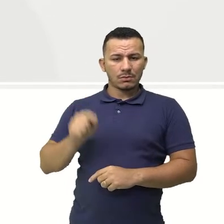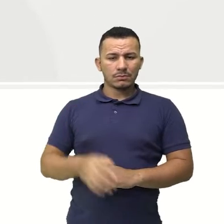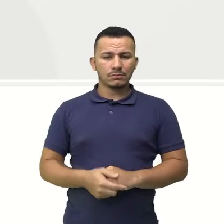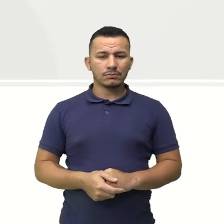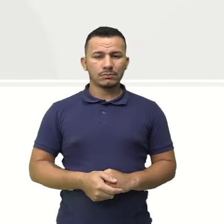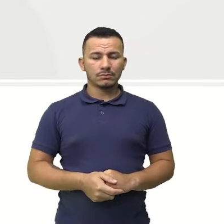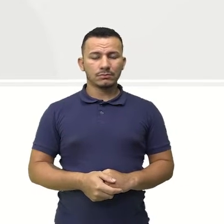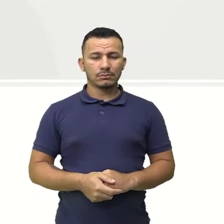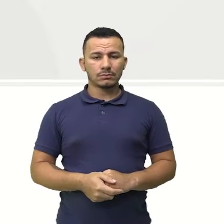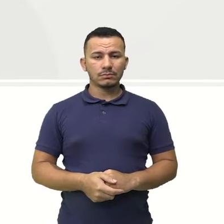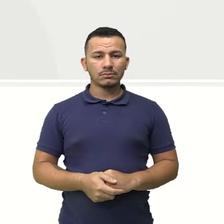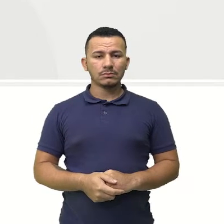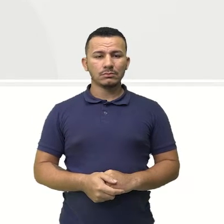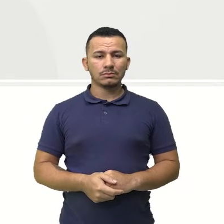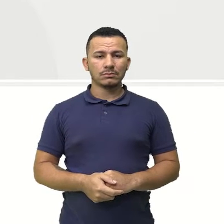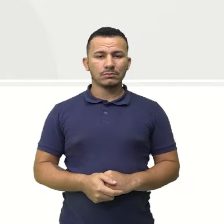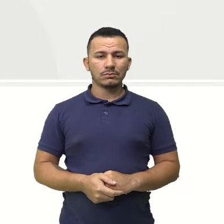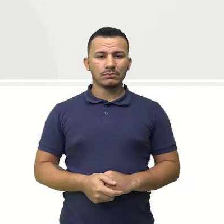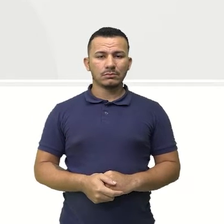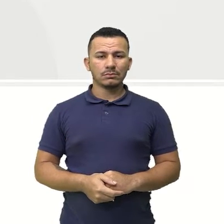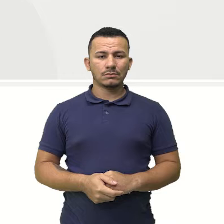aqui os